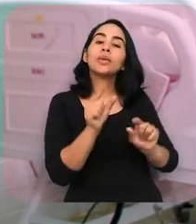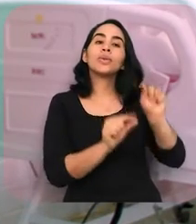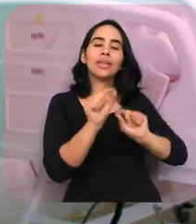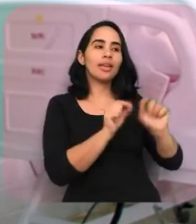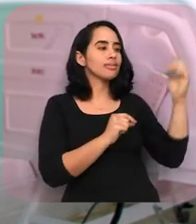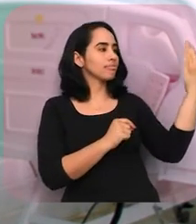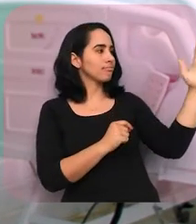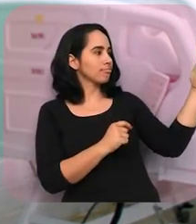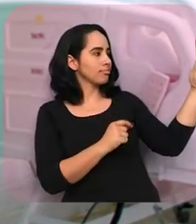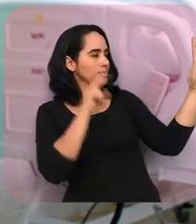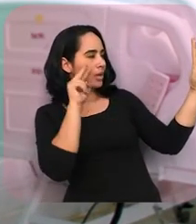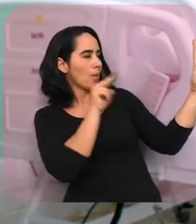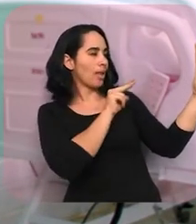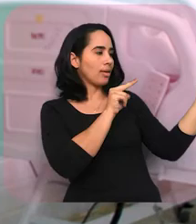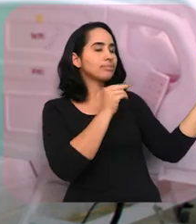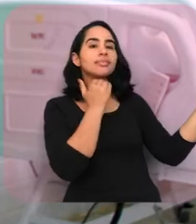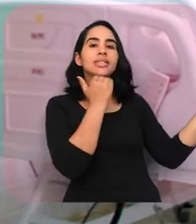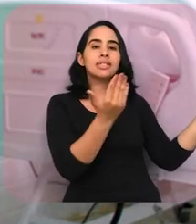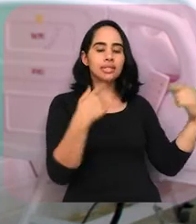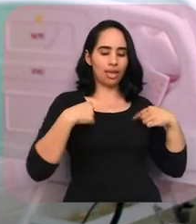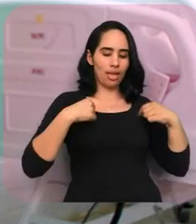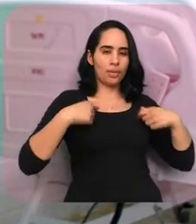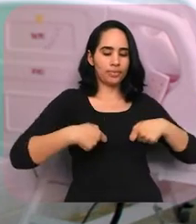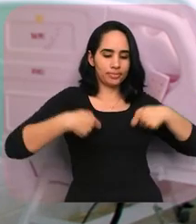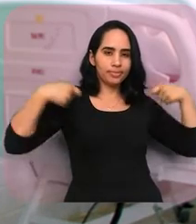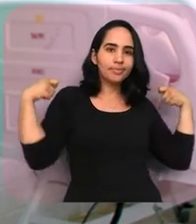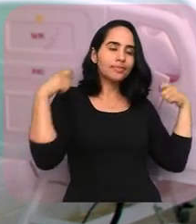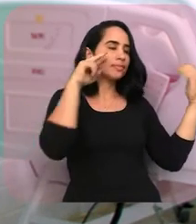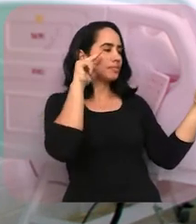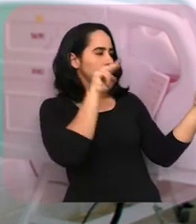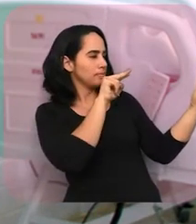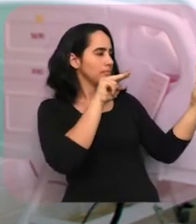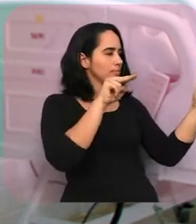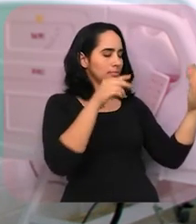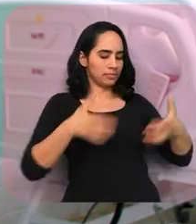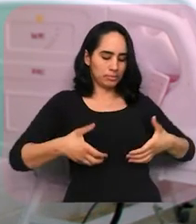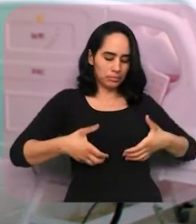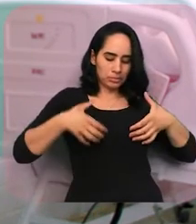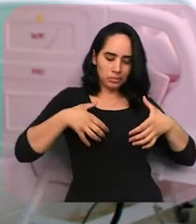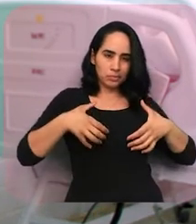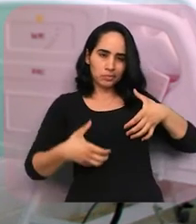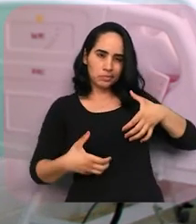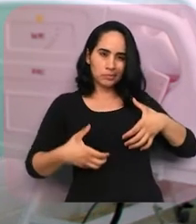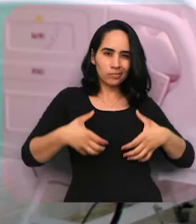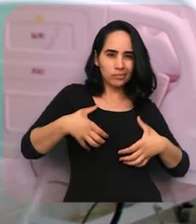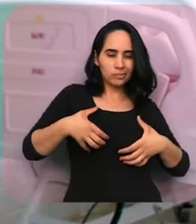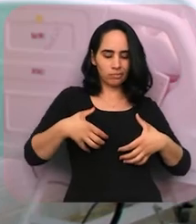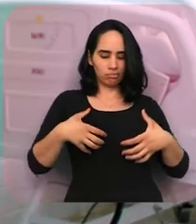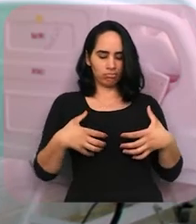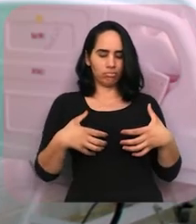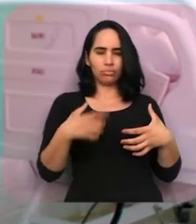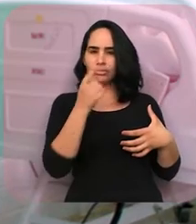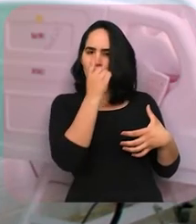olha no espelho, com as mamas, sem a roupa, com as mamas de frente para o espelho e você observa a